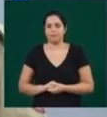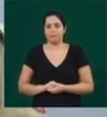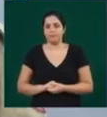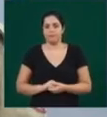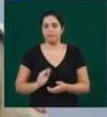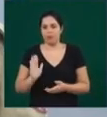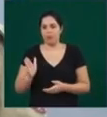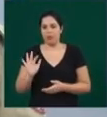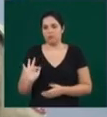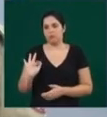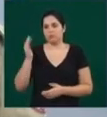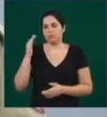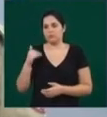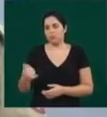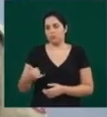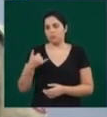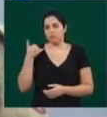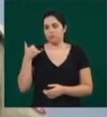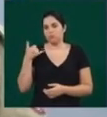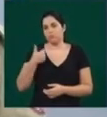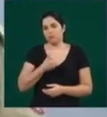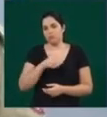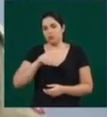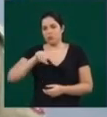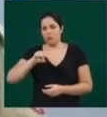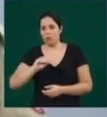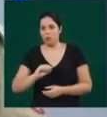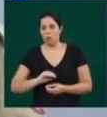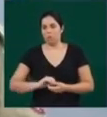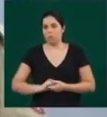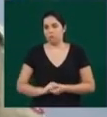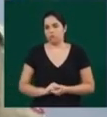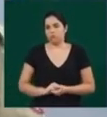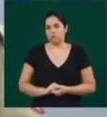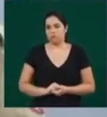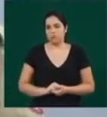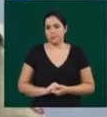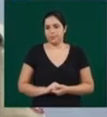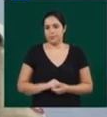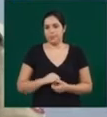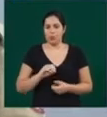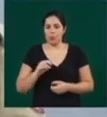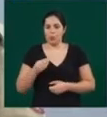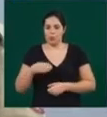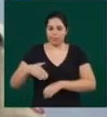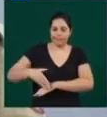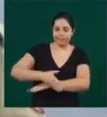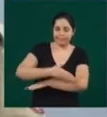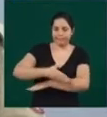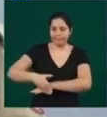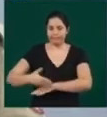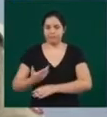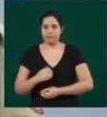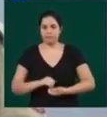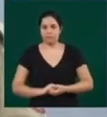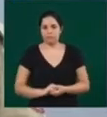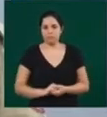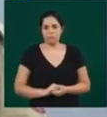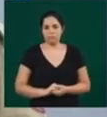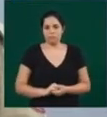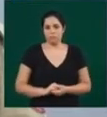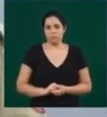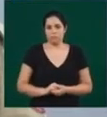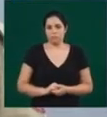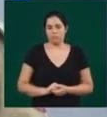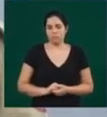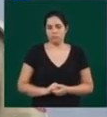ela, já ligando para o 190 ou diretamente para a patrulha do local que implanta essas redes, o patrulhamento do policial